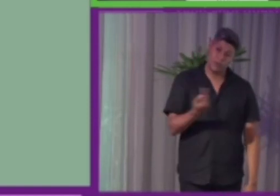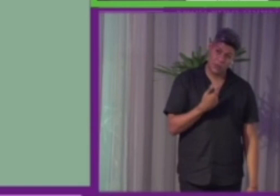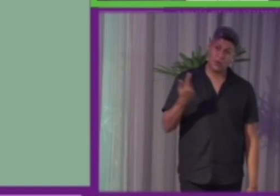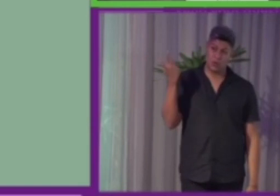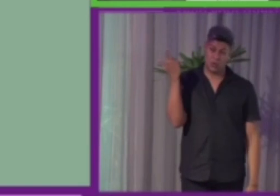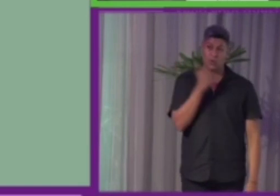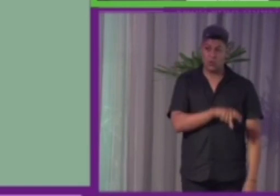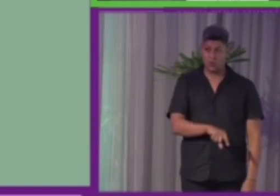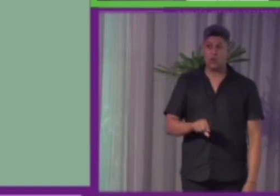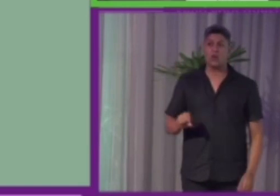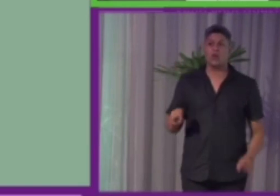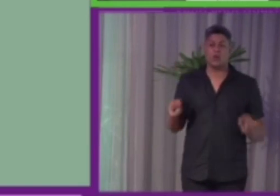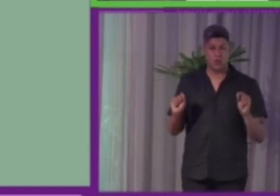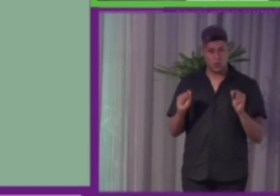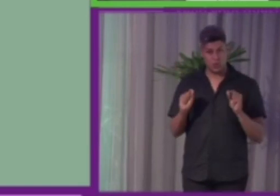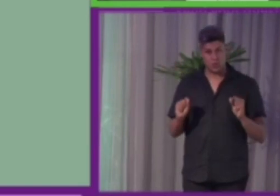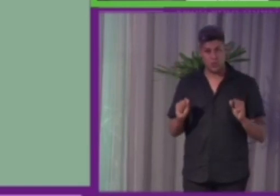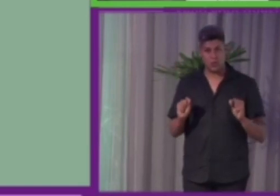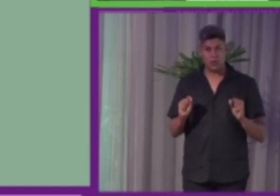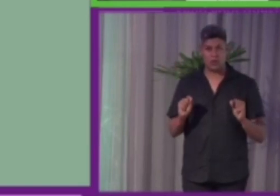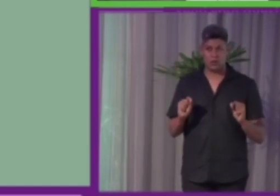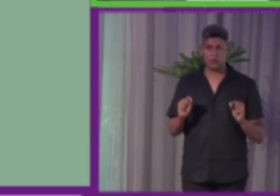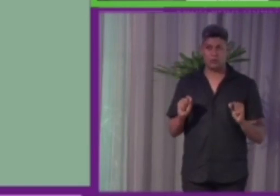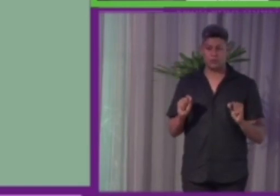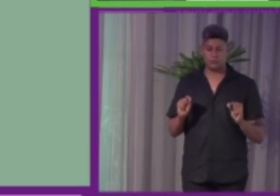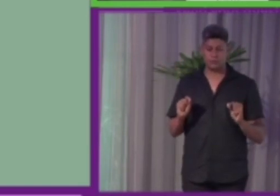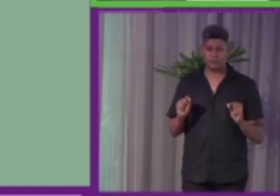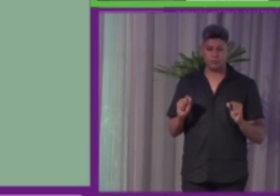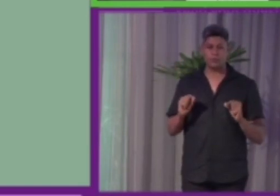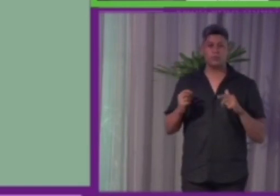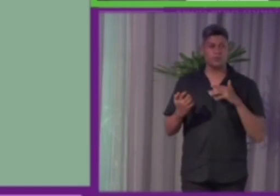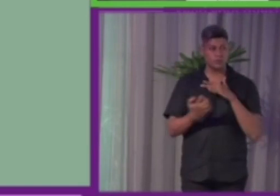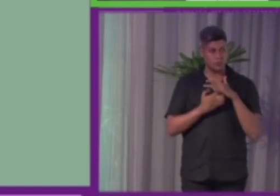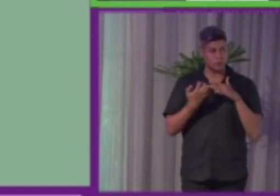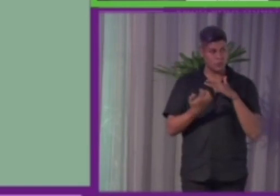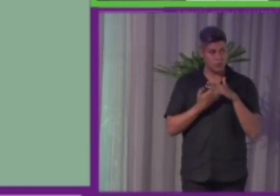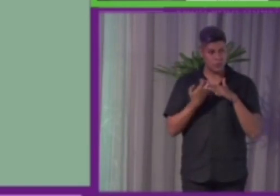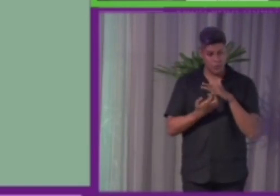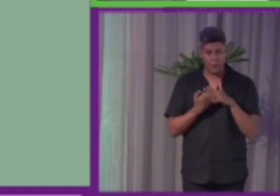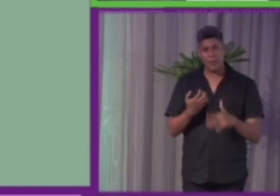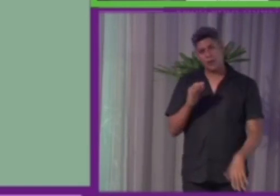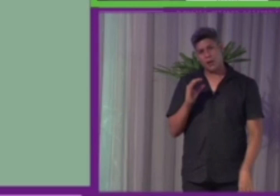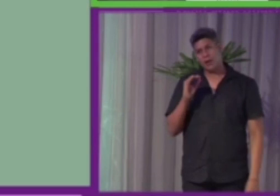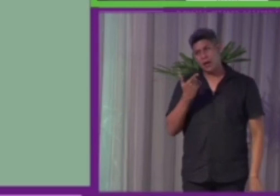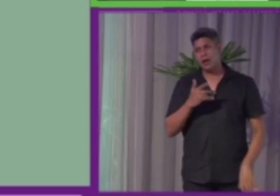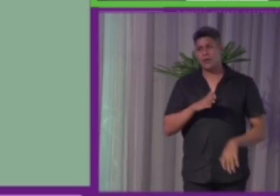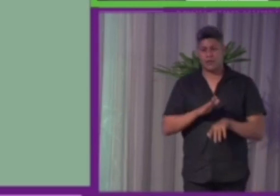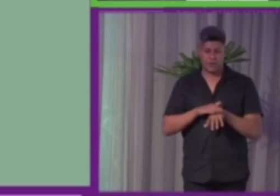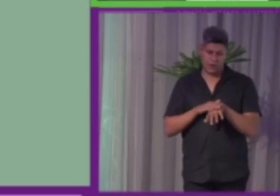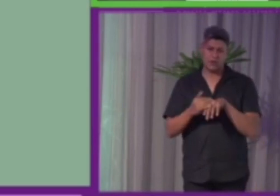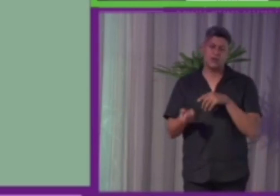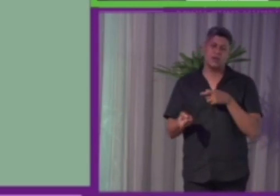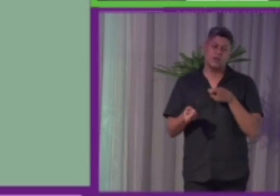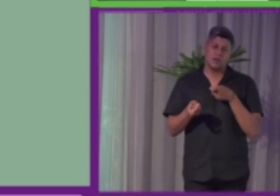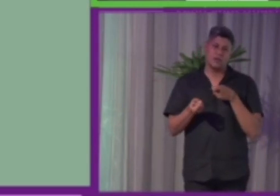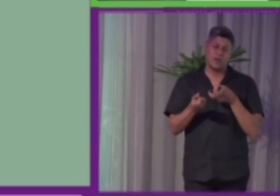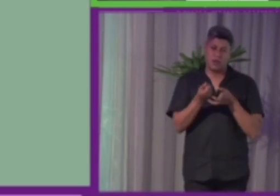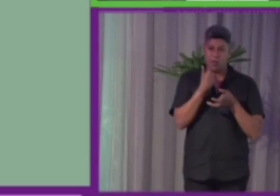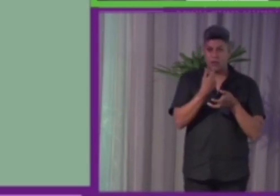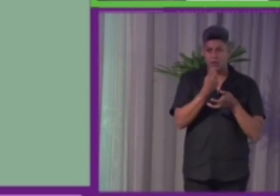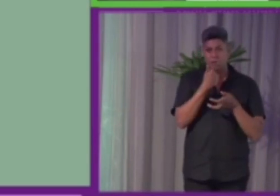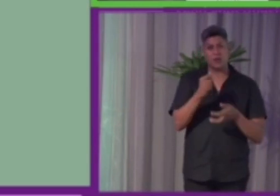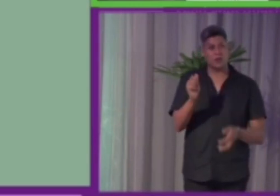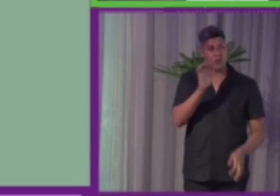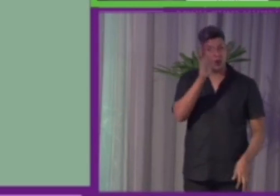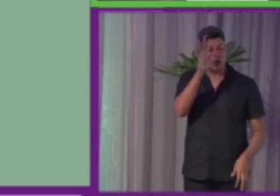conseguimos, felizmente, com um grant da empresa Vertex, que é claro que produz esses medicamentos de alto custo, mas com